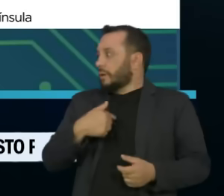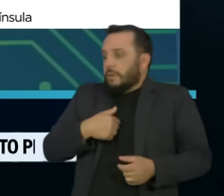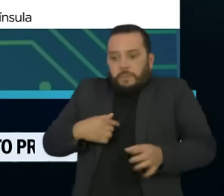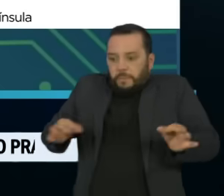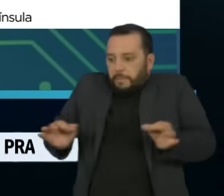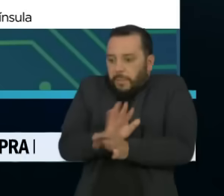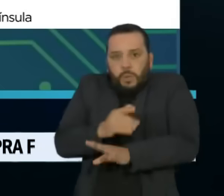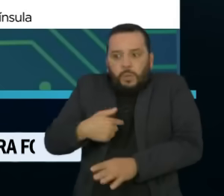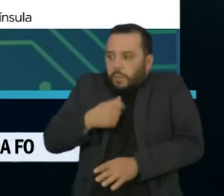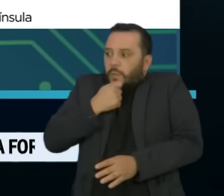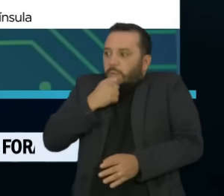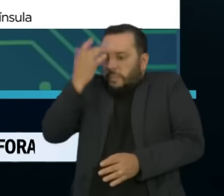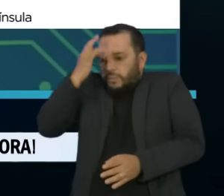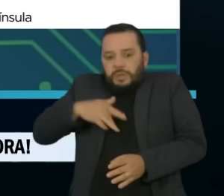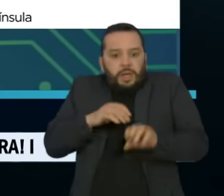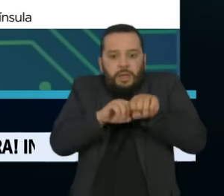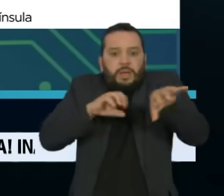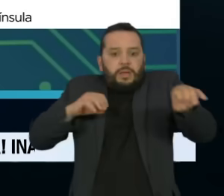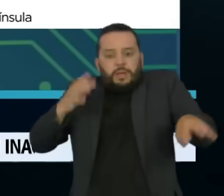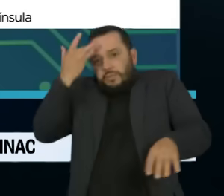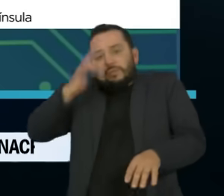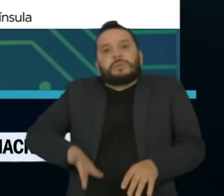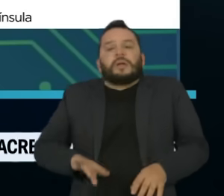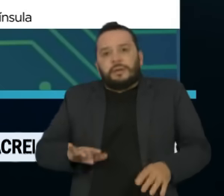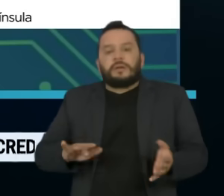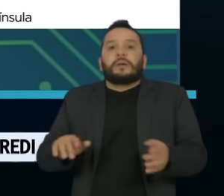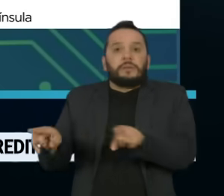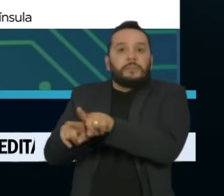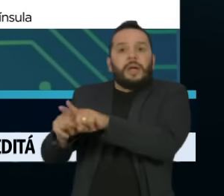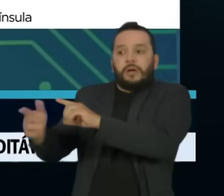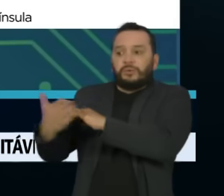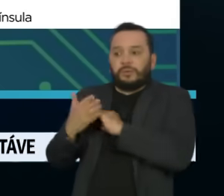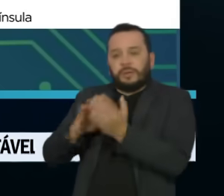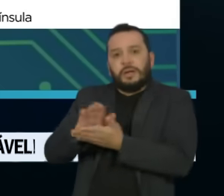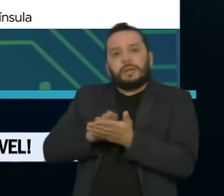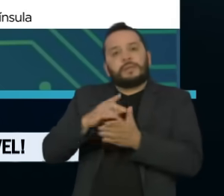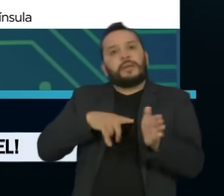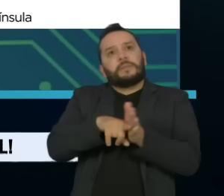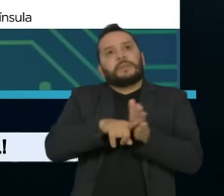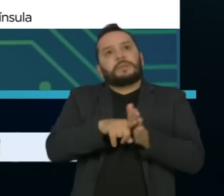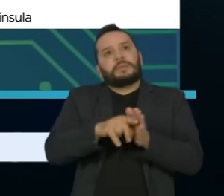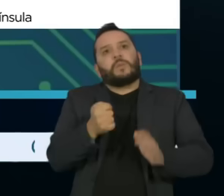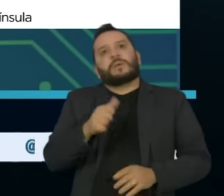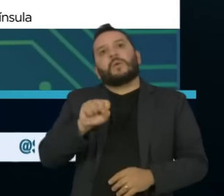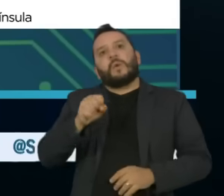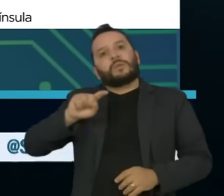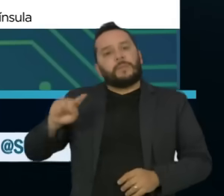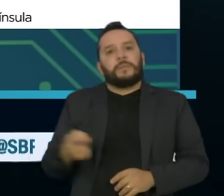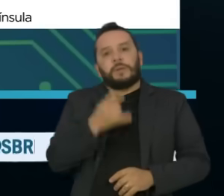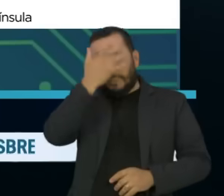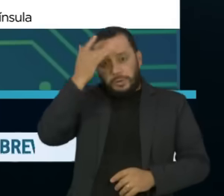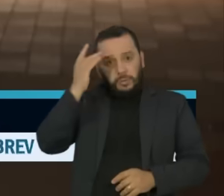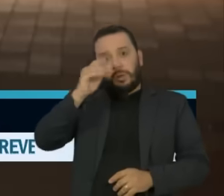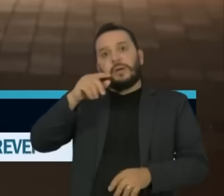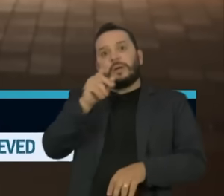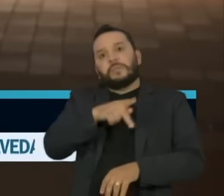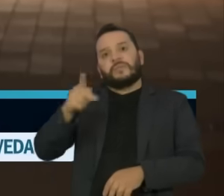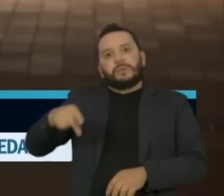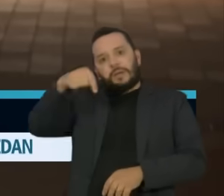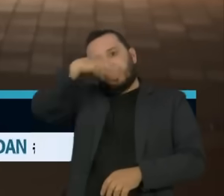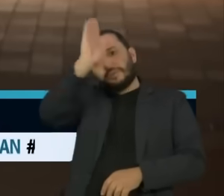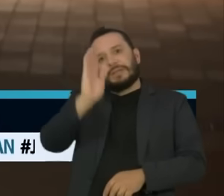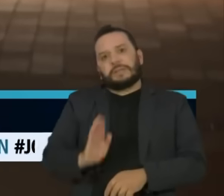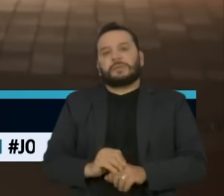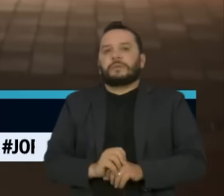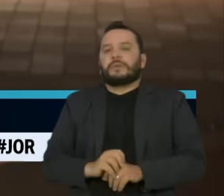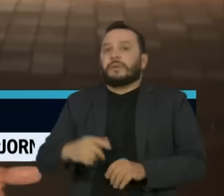preparada e desamparada. Os dados são de uma pesquisa feita com quase 8.000 educadores em todo o país. O novo modelo